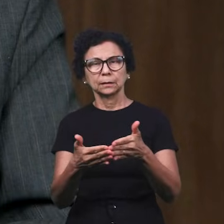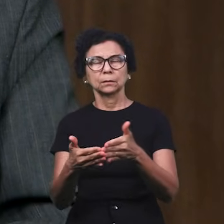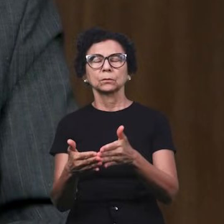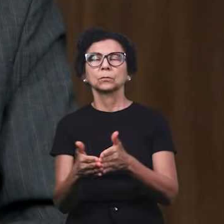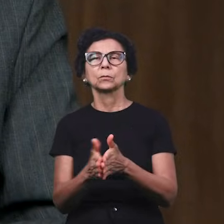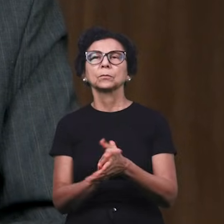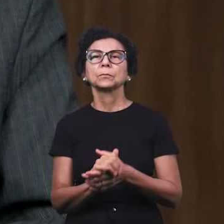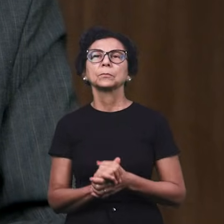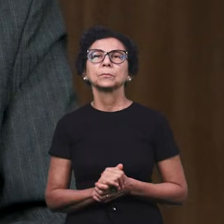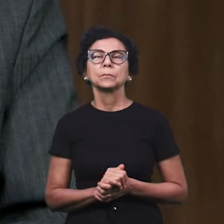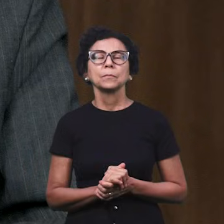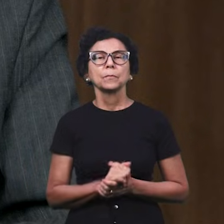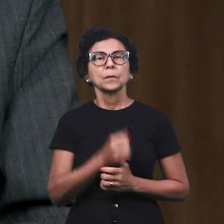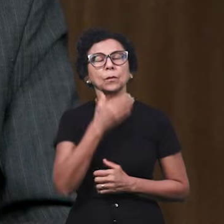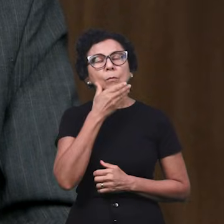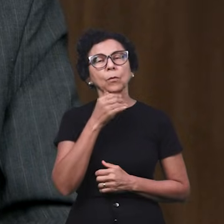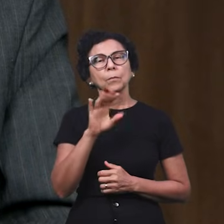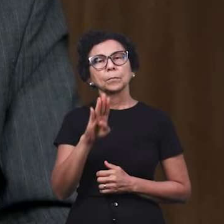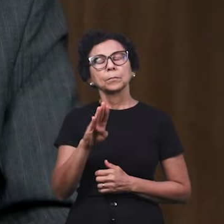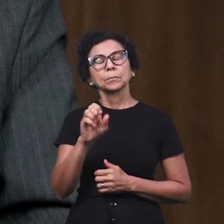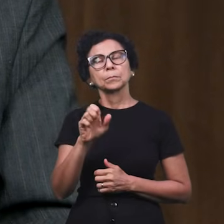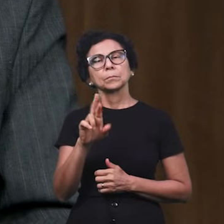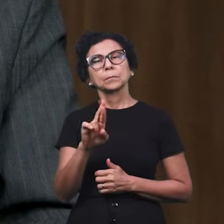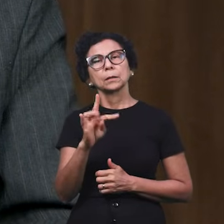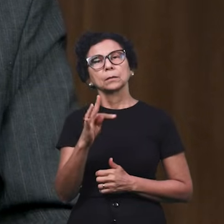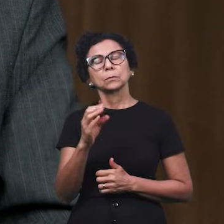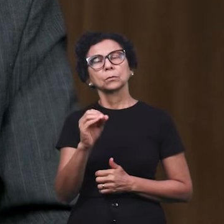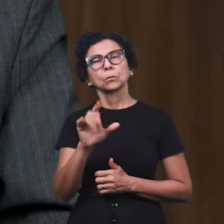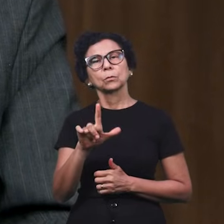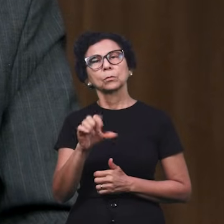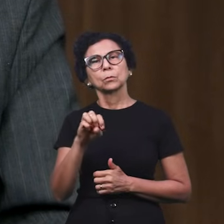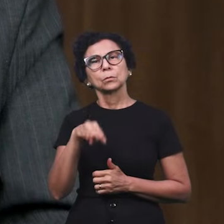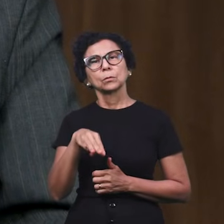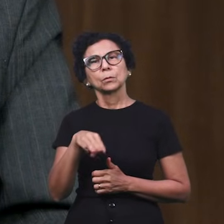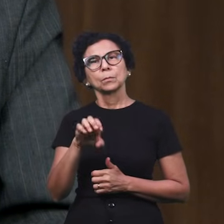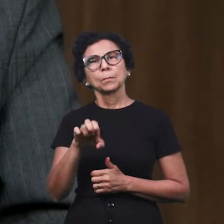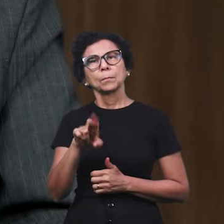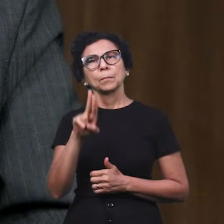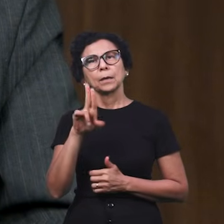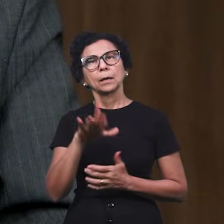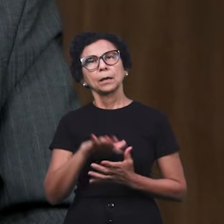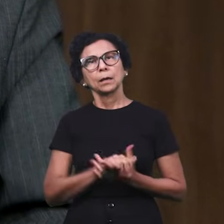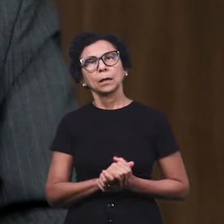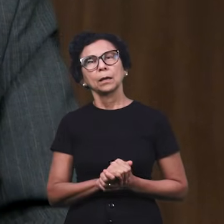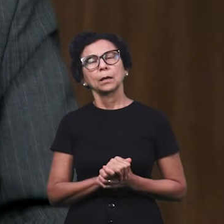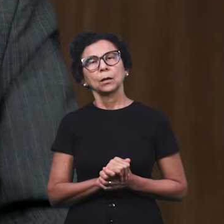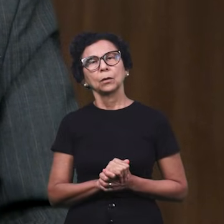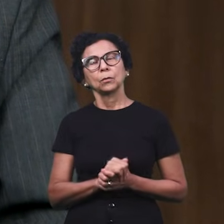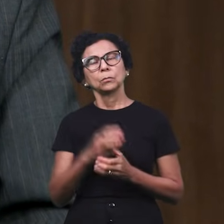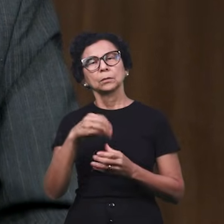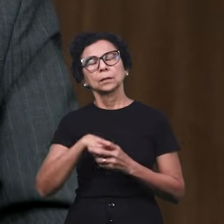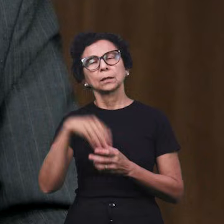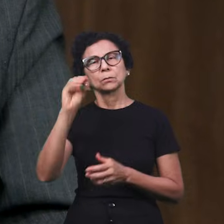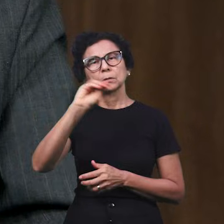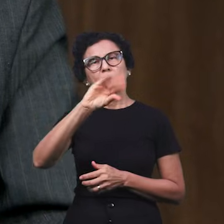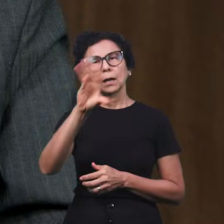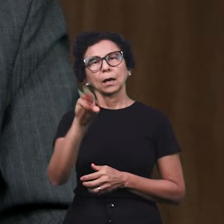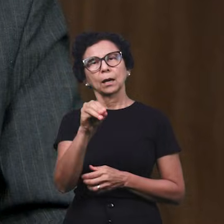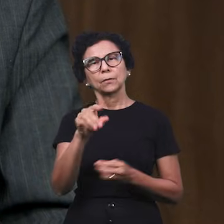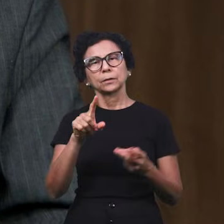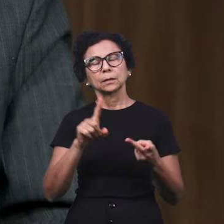seu navegador, né? Bartolomeu Dias, contorno do Cabo da Boa Esperança na